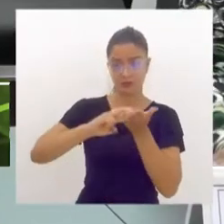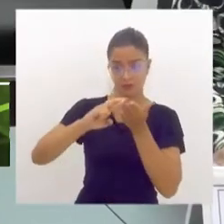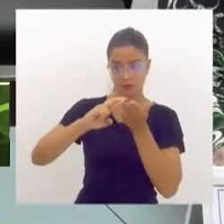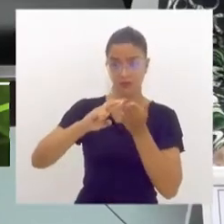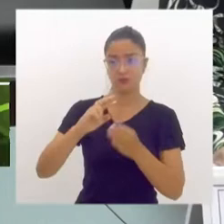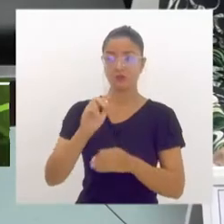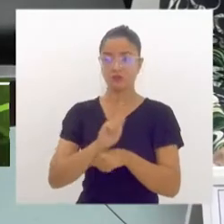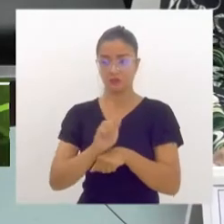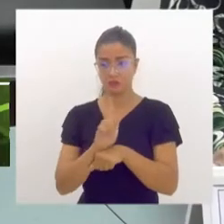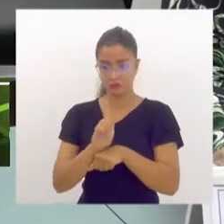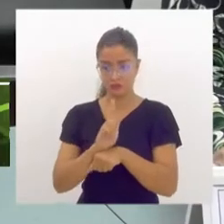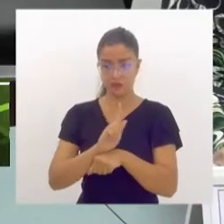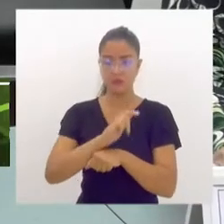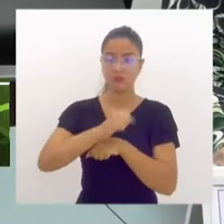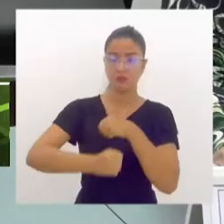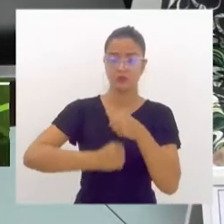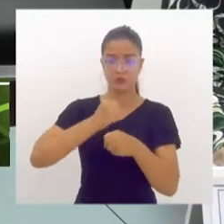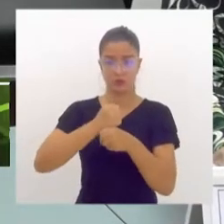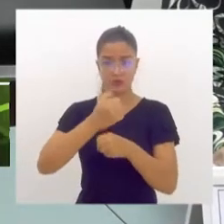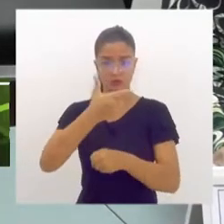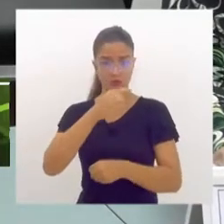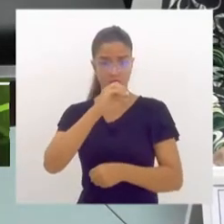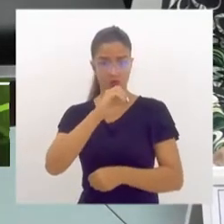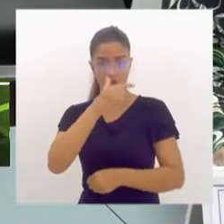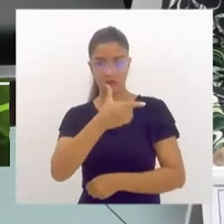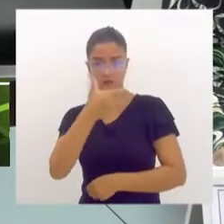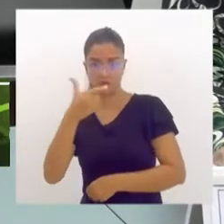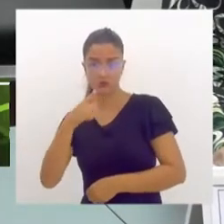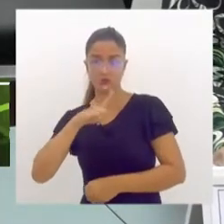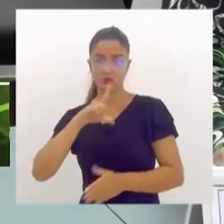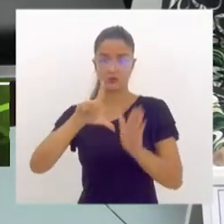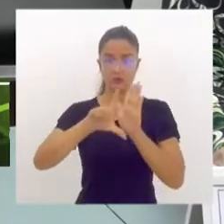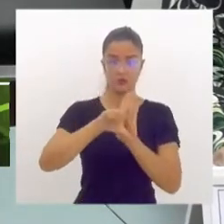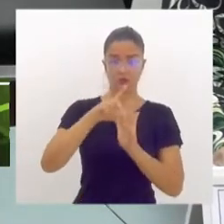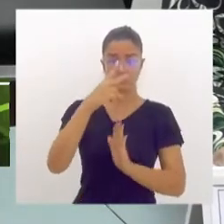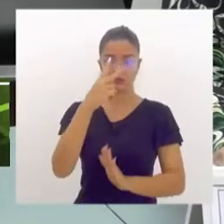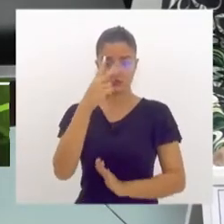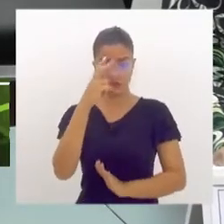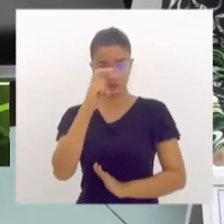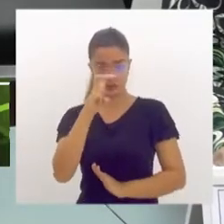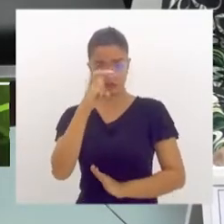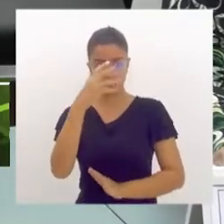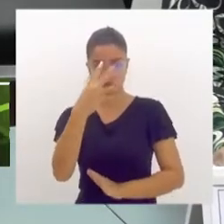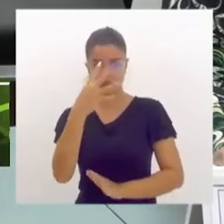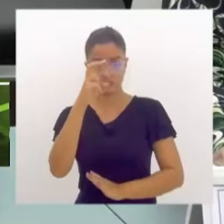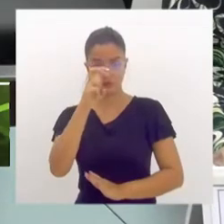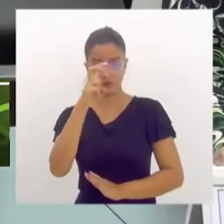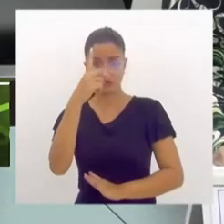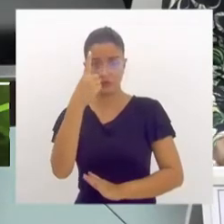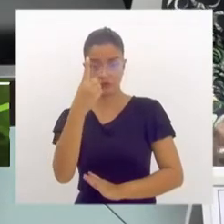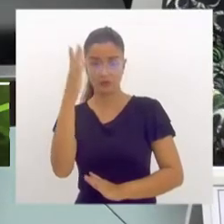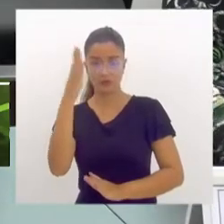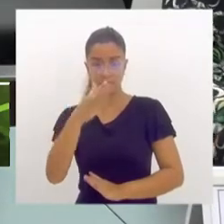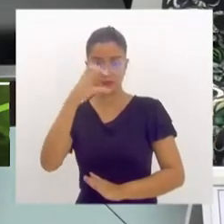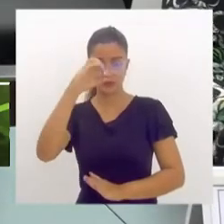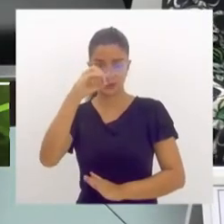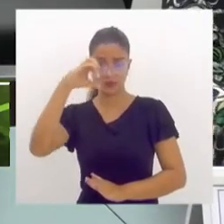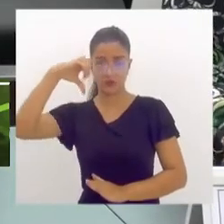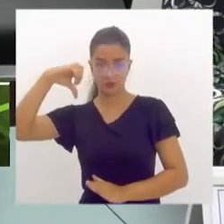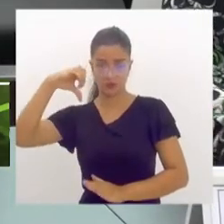de 2022, né, com base na Lei 5451 de 2009. Pode passar a tela, por